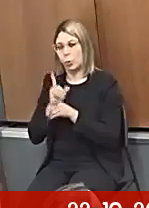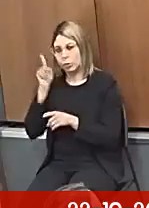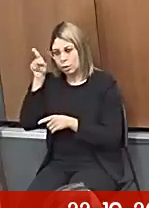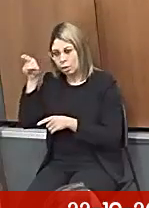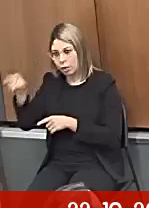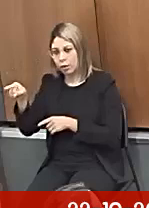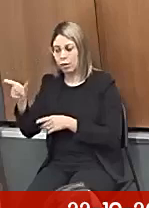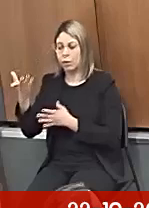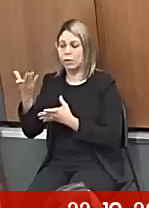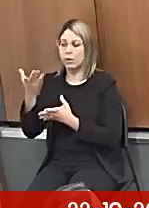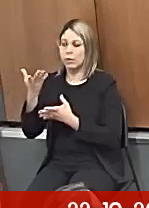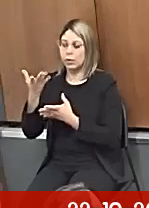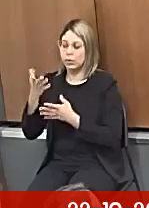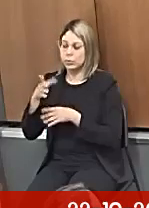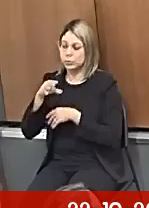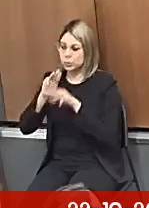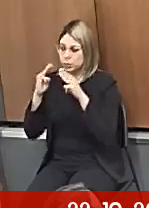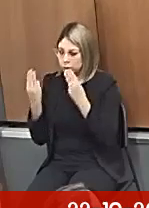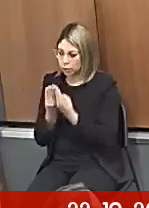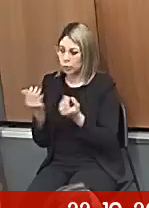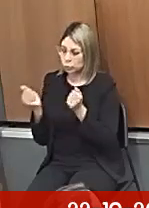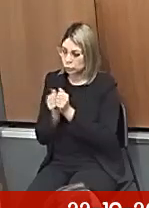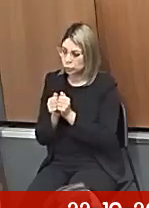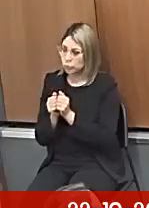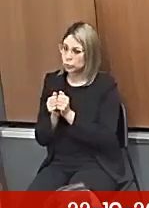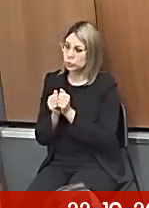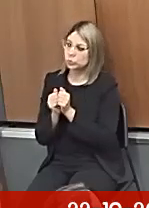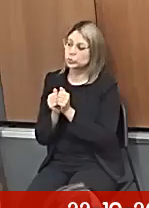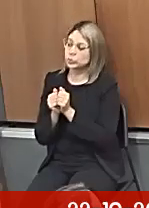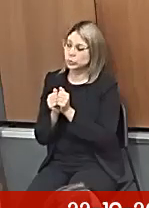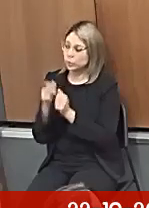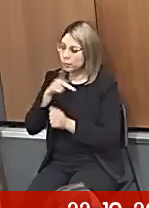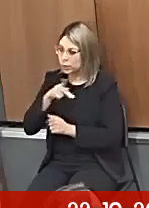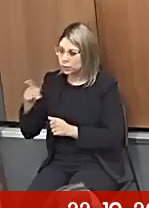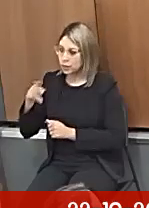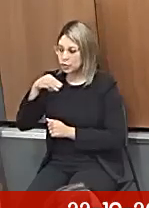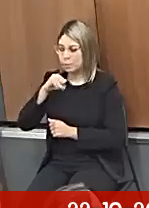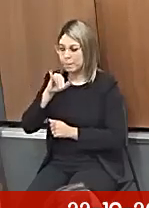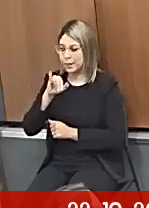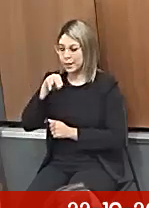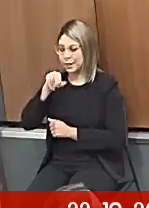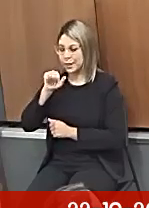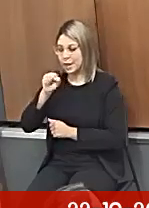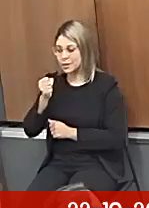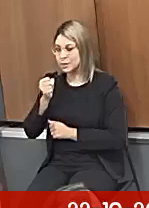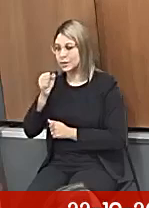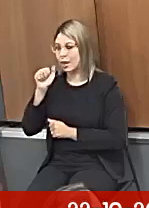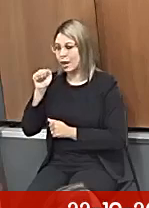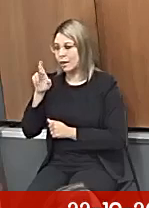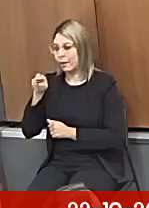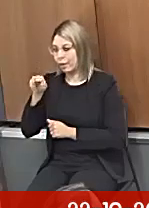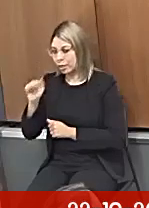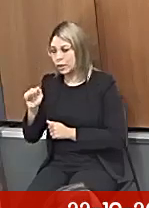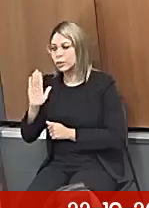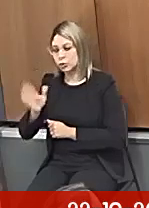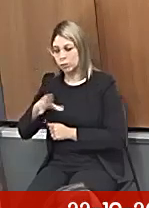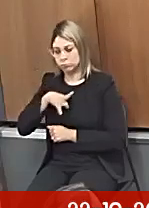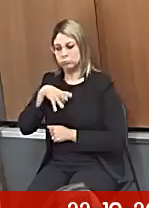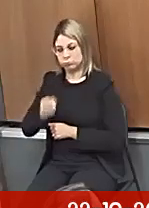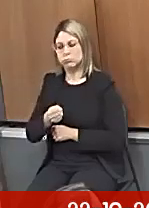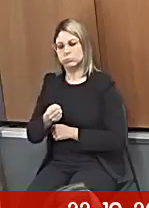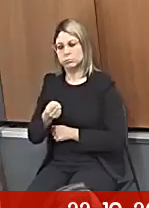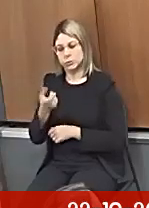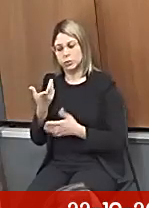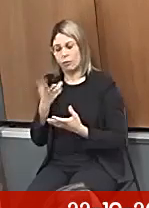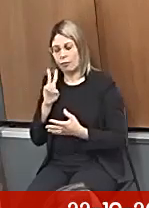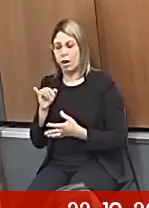presidente da Minas Arena, recebendo essa comissão, e com já propostas práticas de mudança. A gente ficou muito